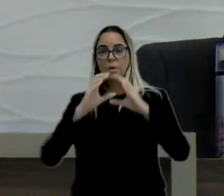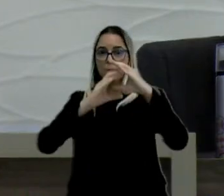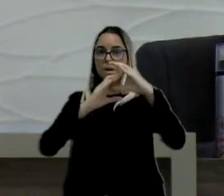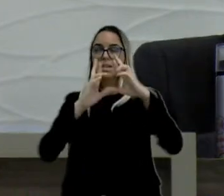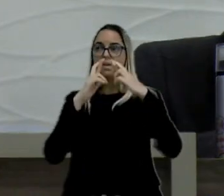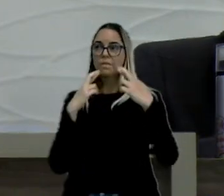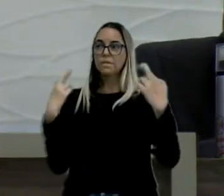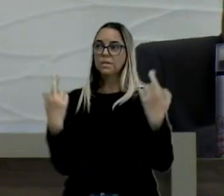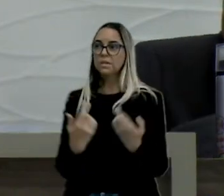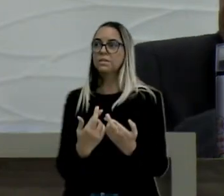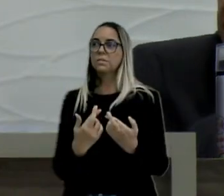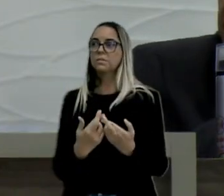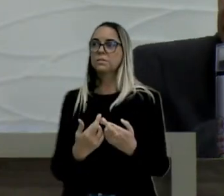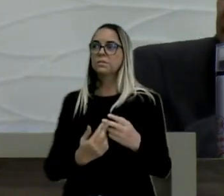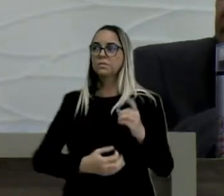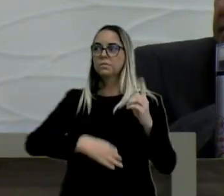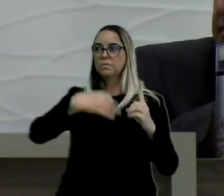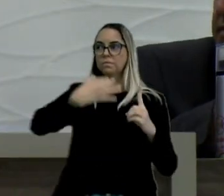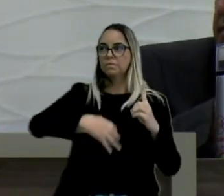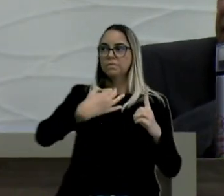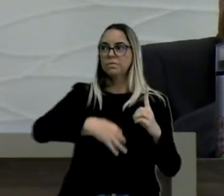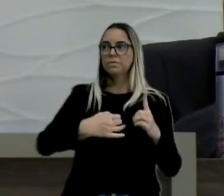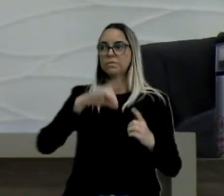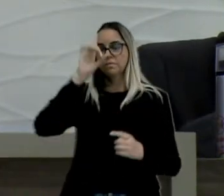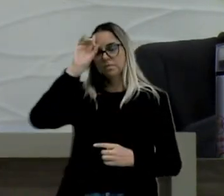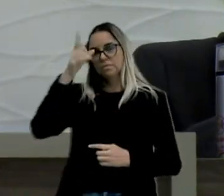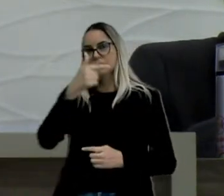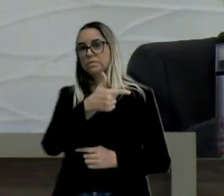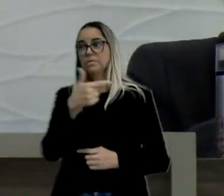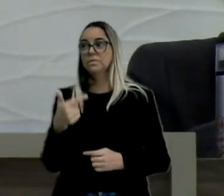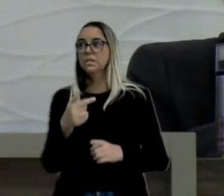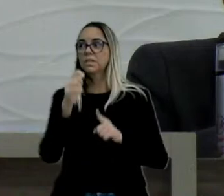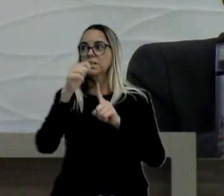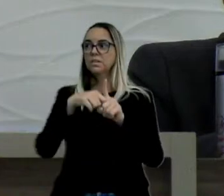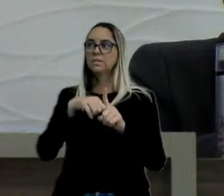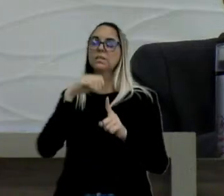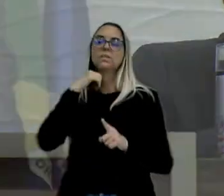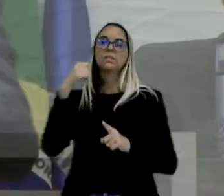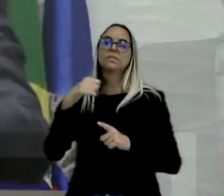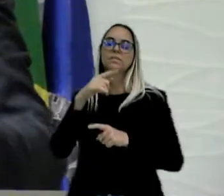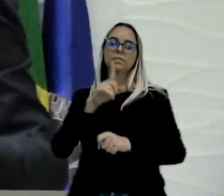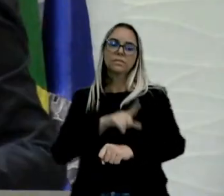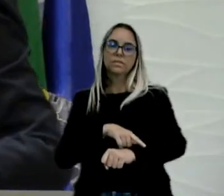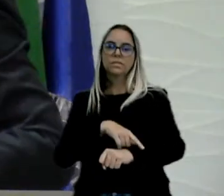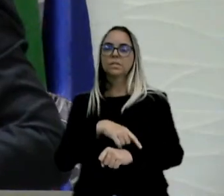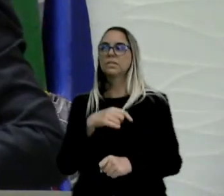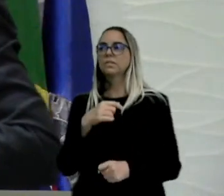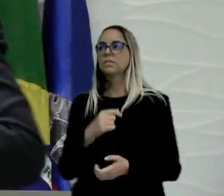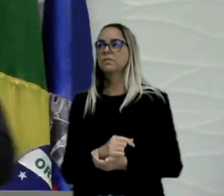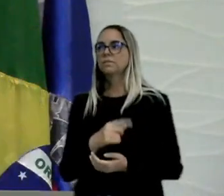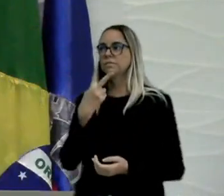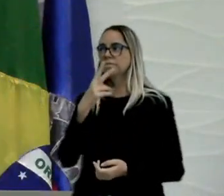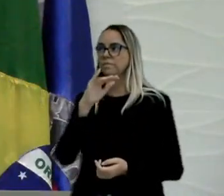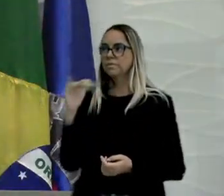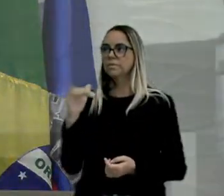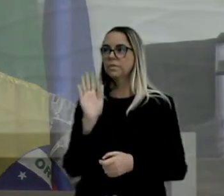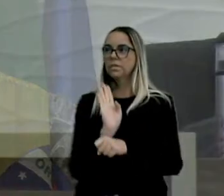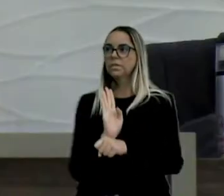com promotor da cidade dia 22/04 às 2:30 da tarde pronto não digo mais